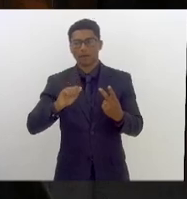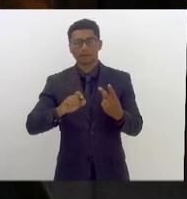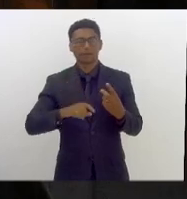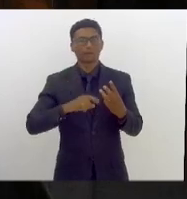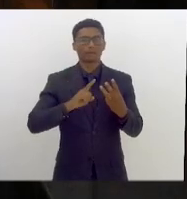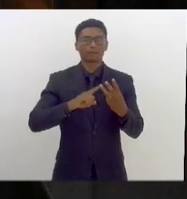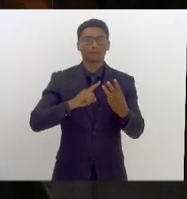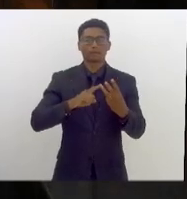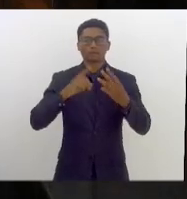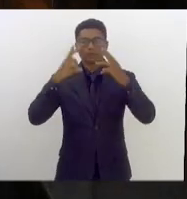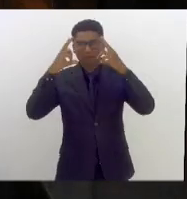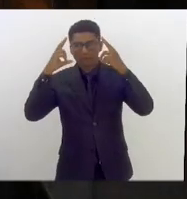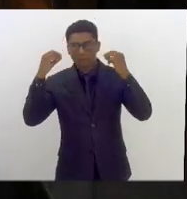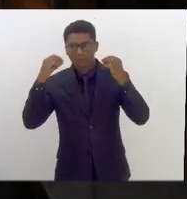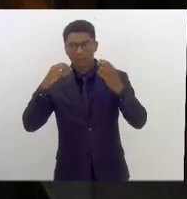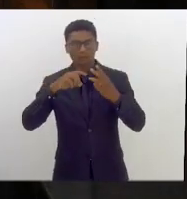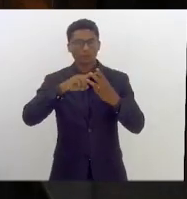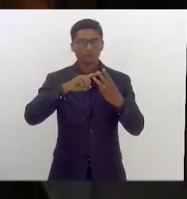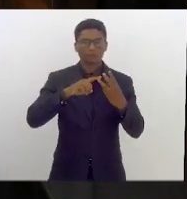enfermeira Regiane,